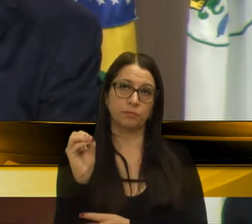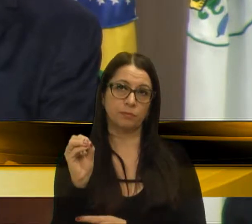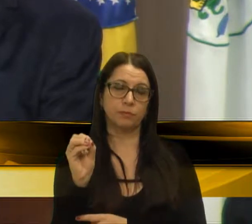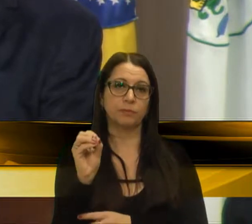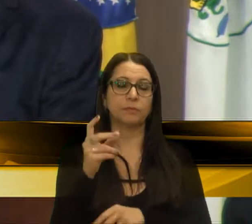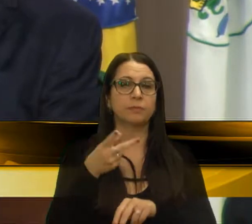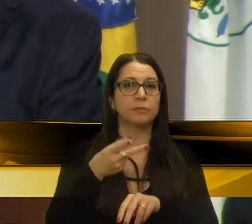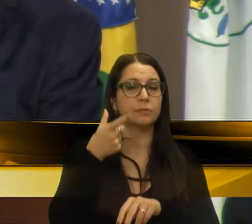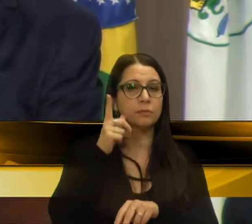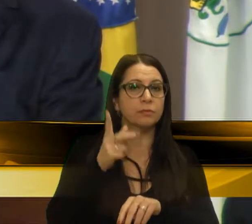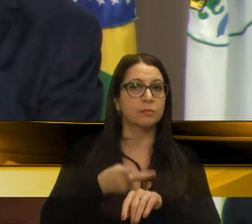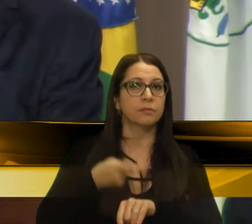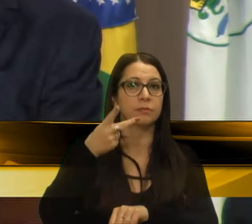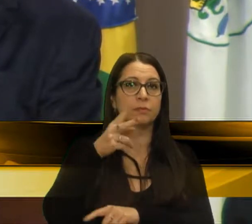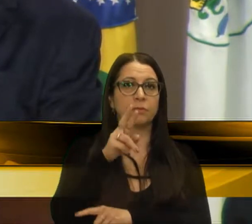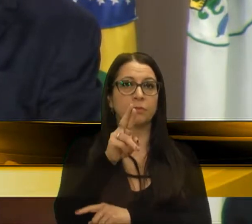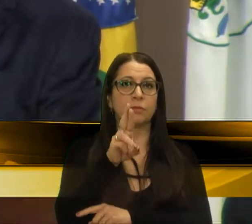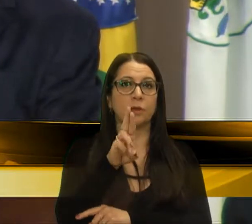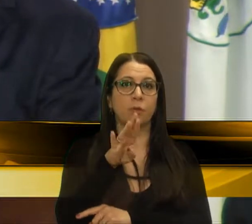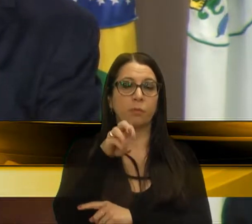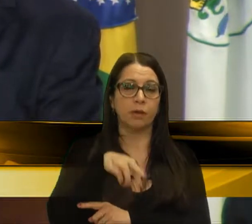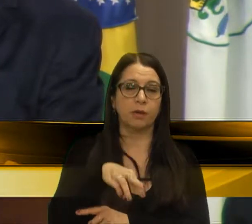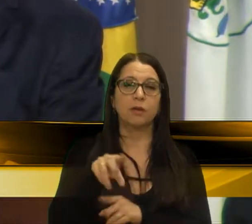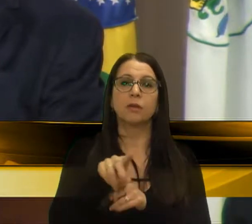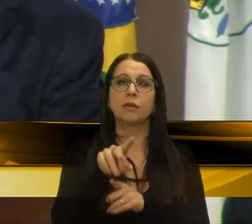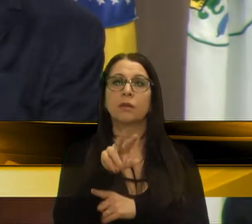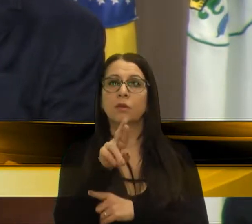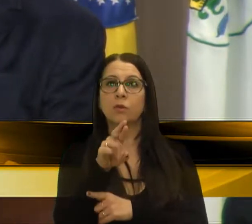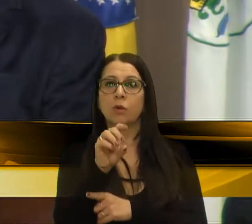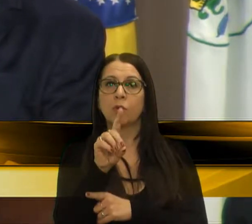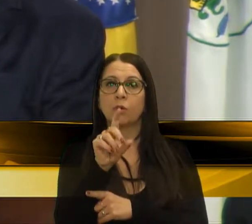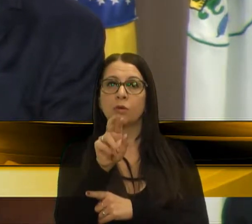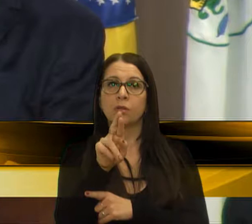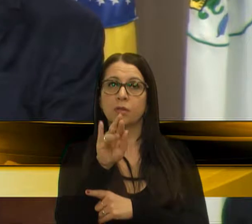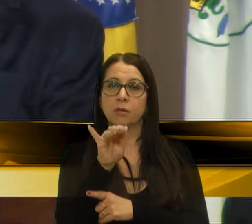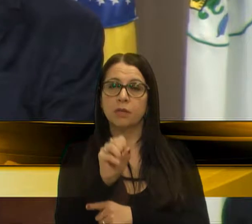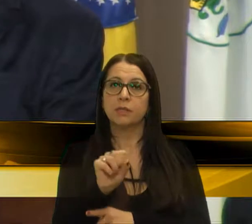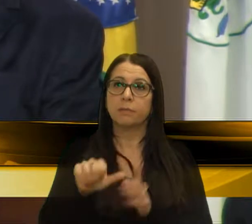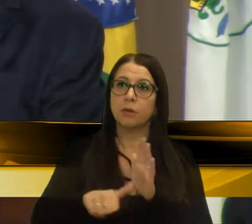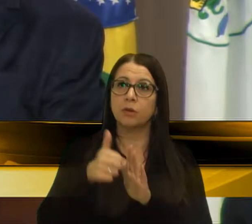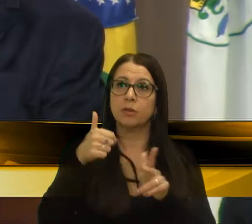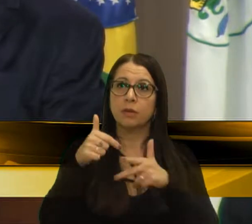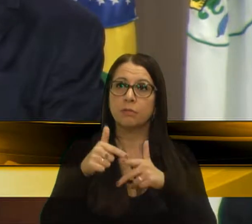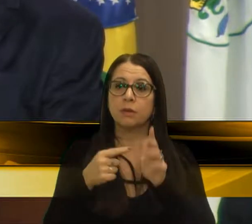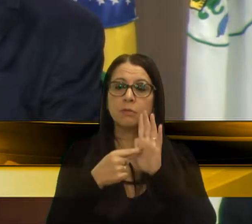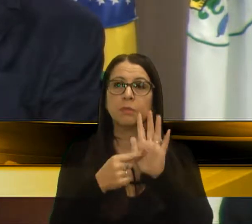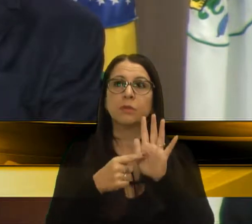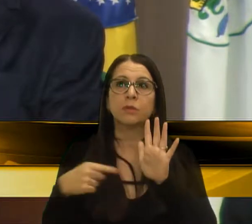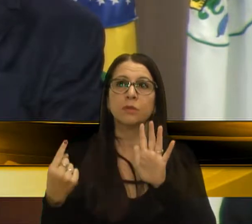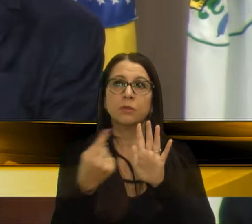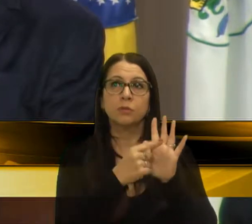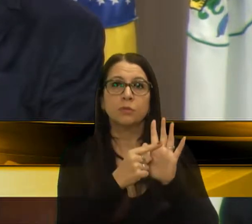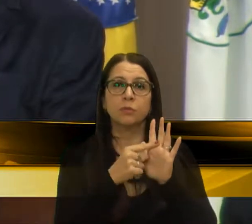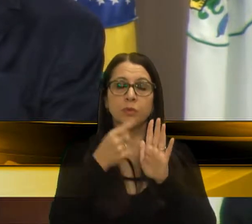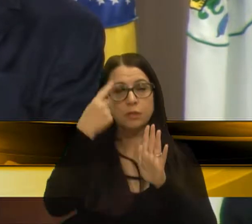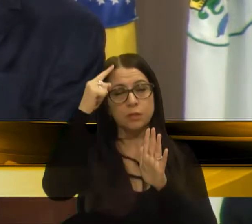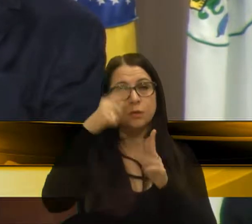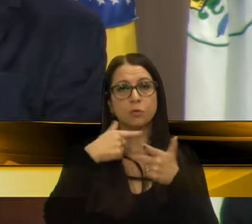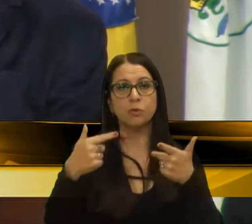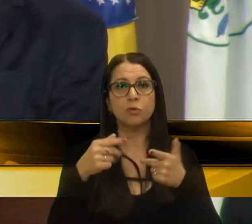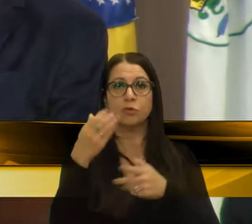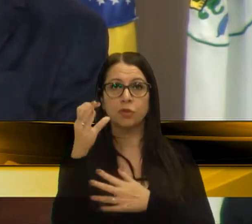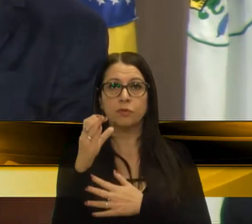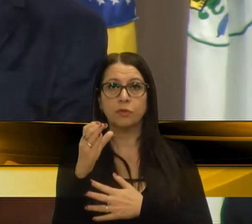prêmio Rubem Rodrigues de melhor trabalho apresentado no 4º Salão de Iniciação Científica do Instituto